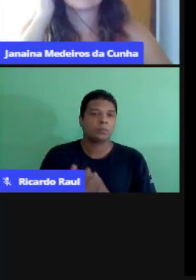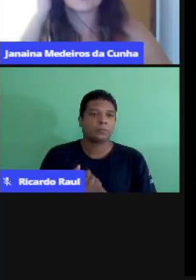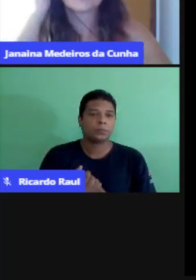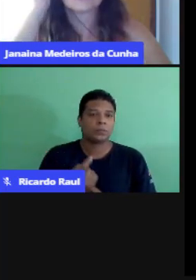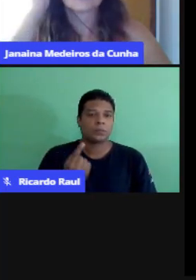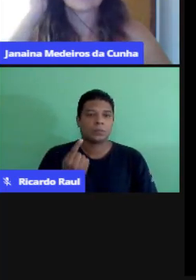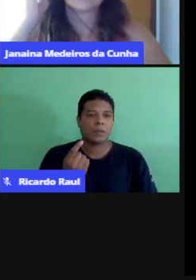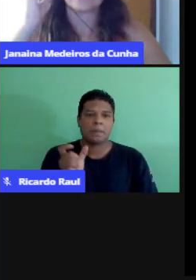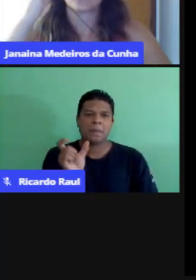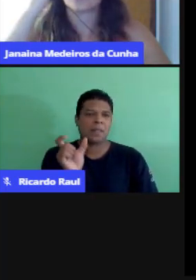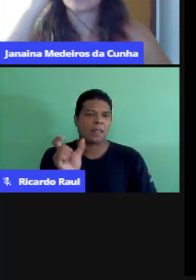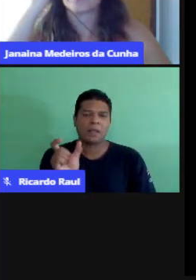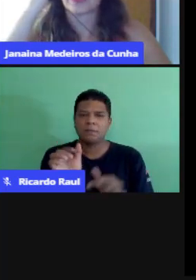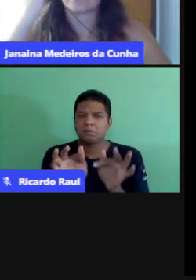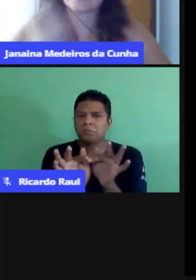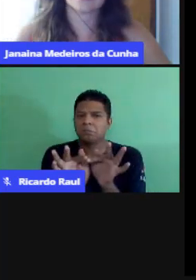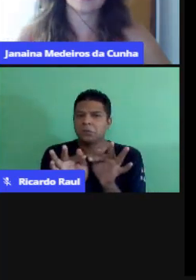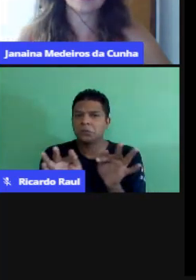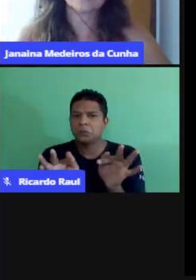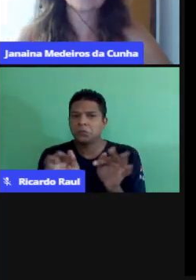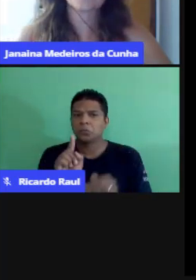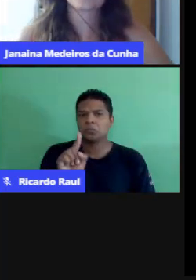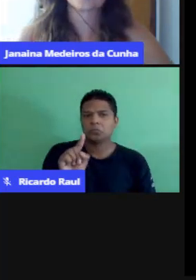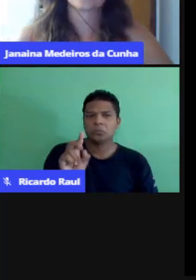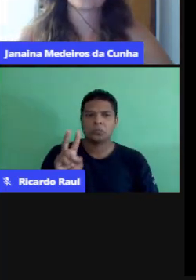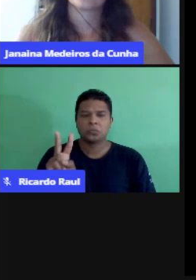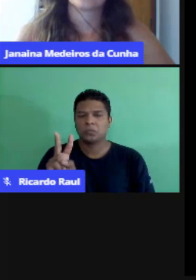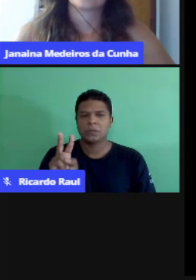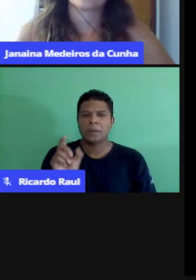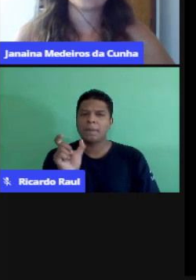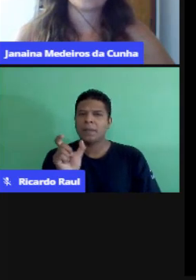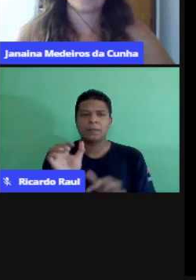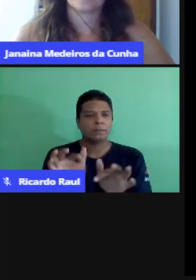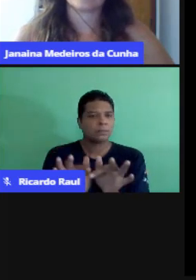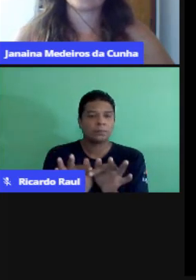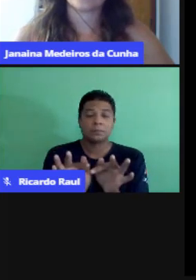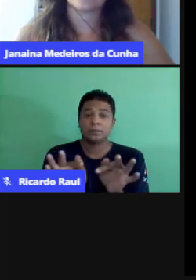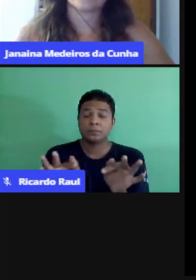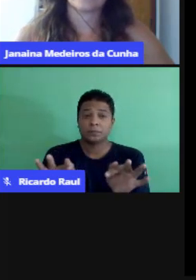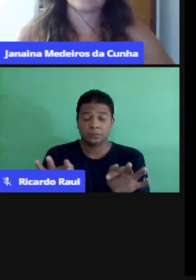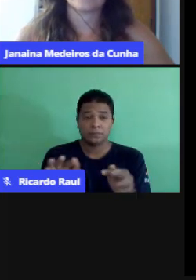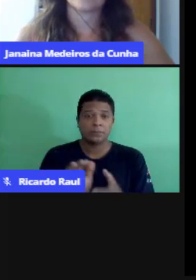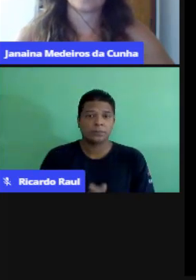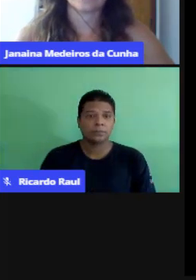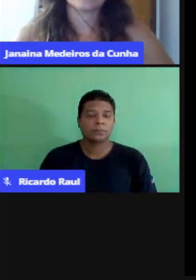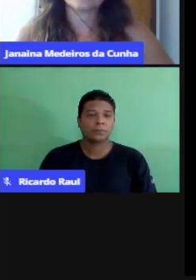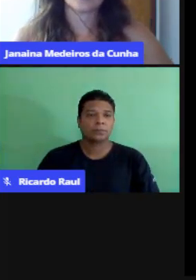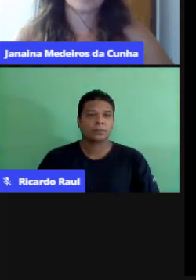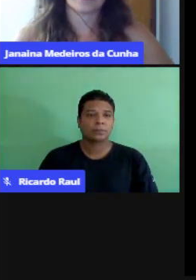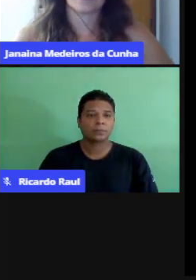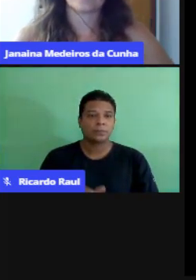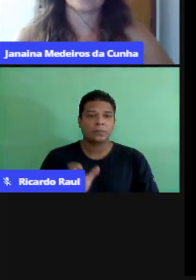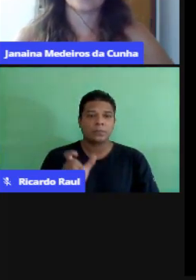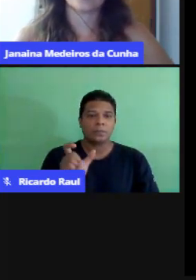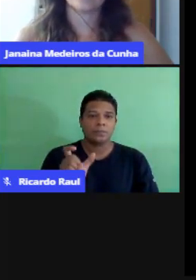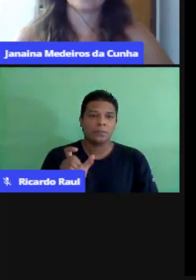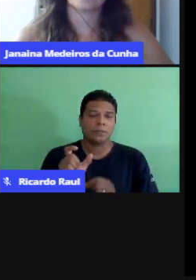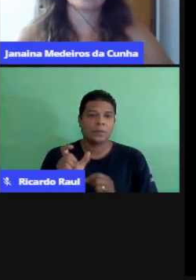palavras simples, né? 1, 2 palavras simples, de palavras uma lista de